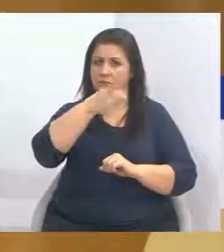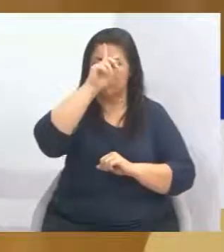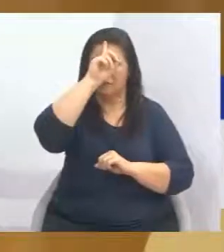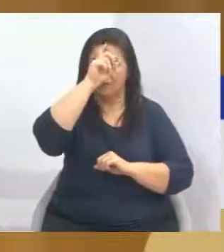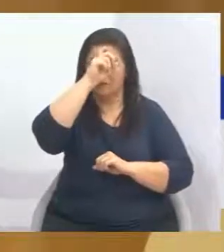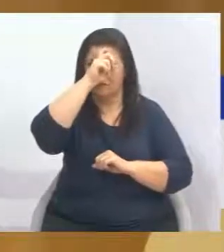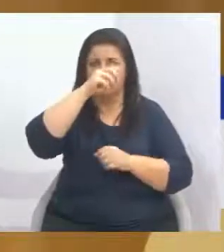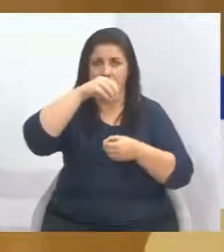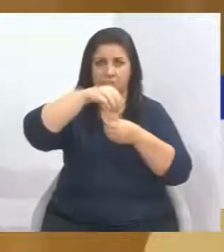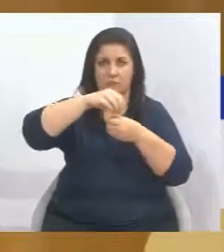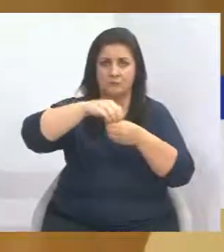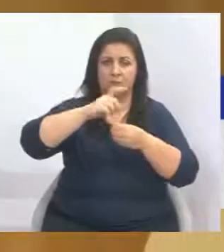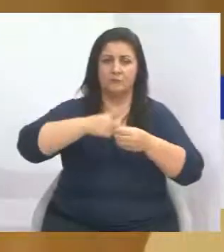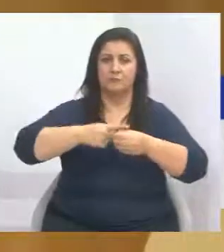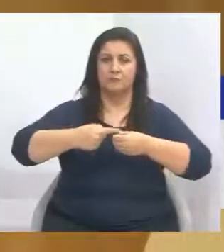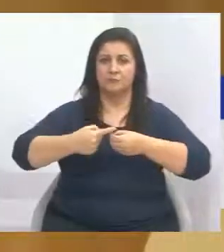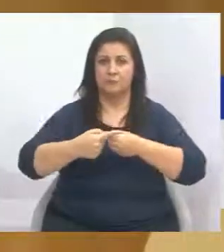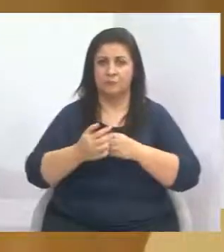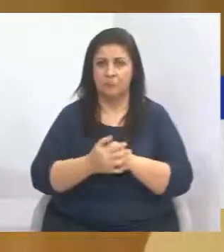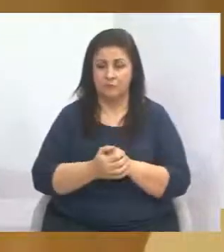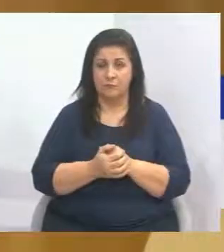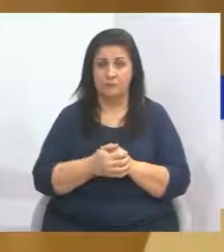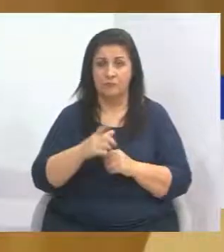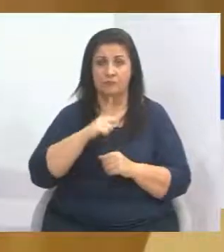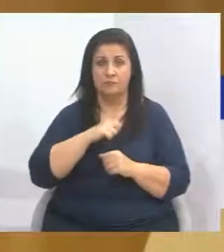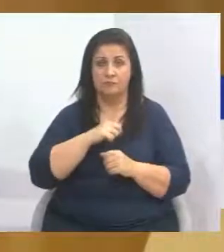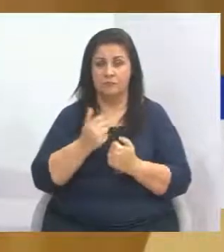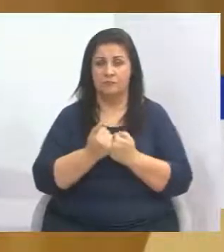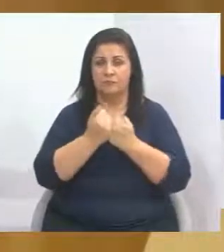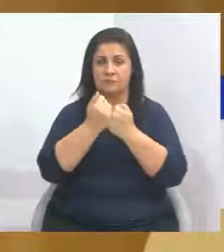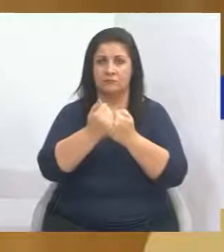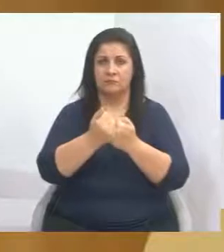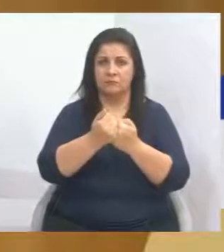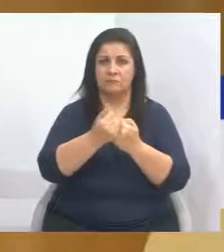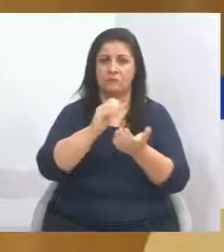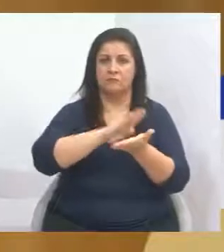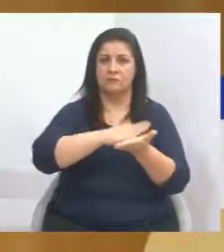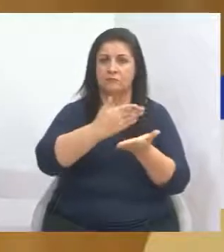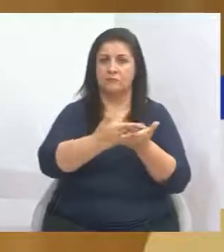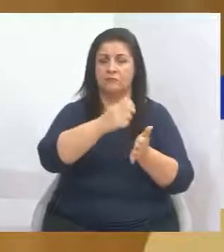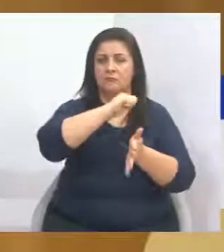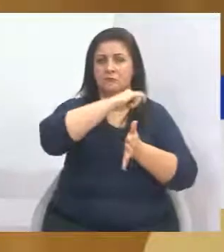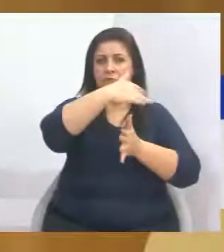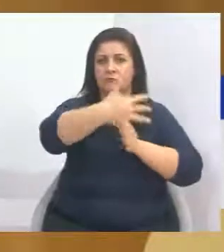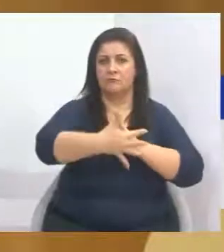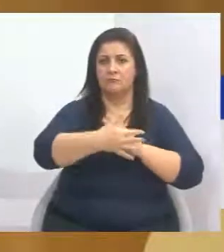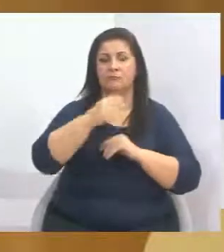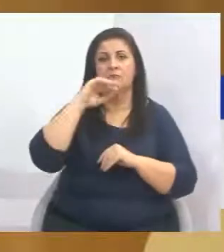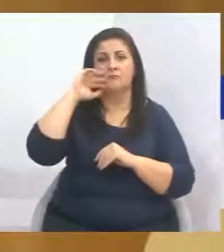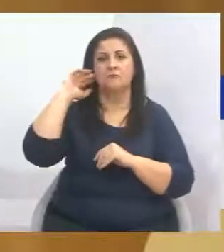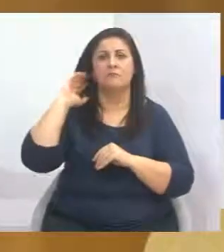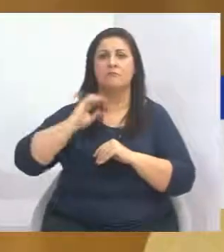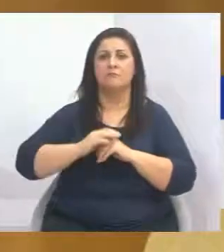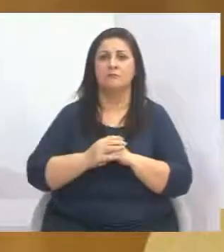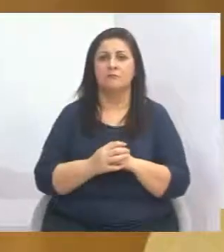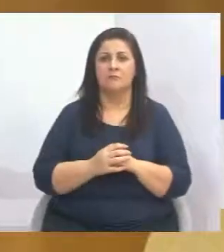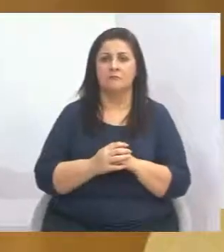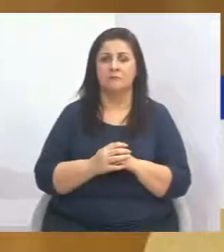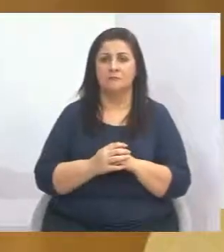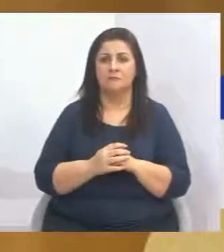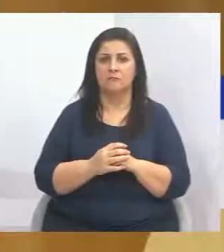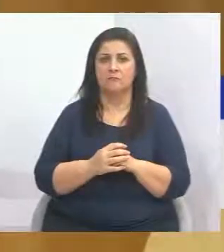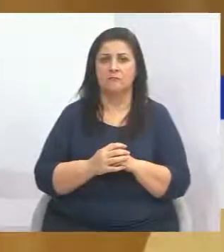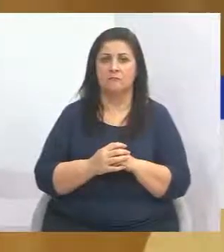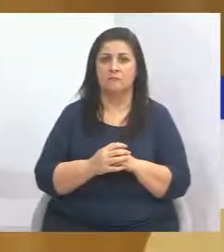do município a prover atendimento em apoio intérprete de língua brasileira de sinais, Libras, cria